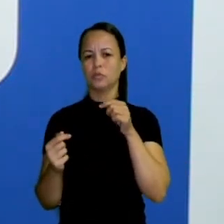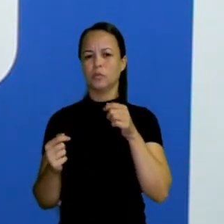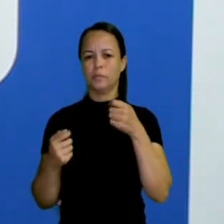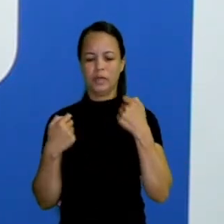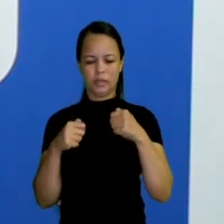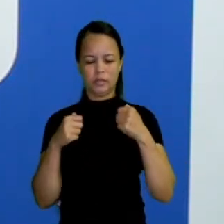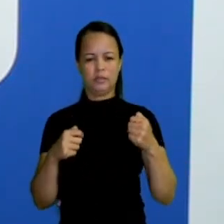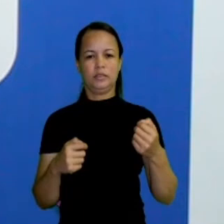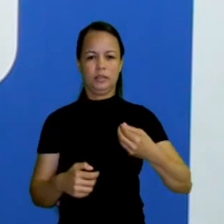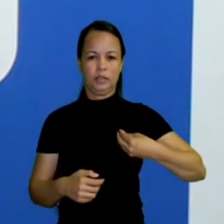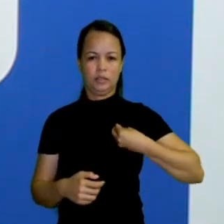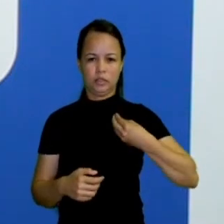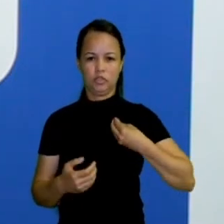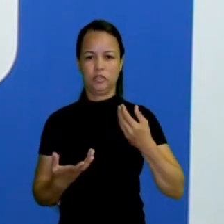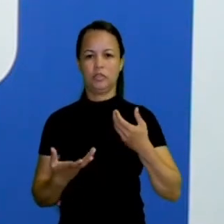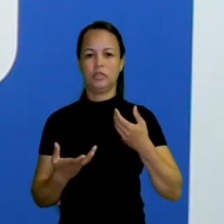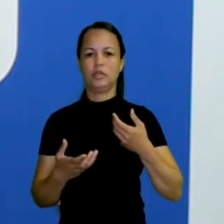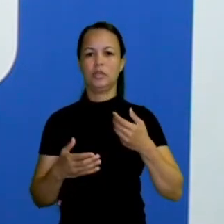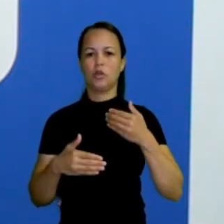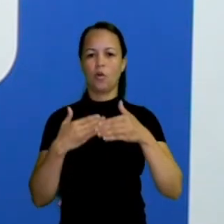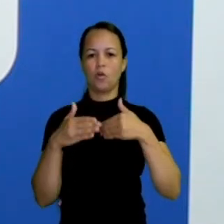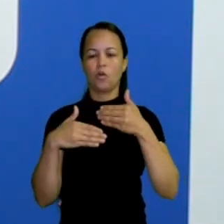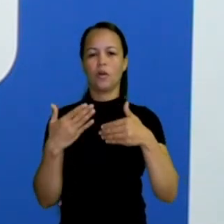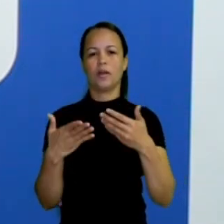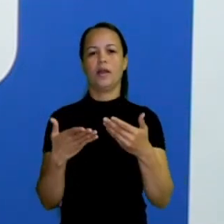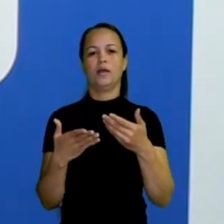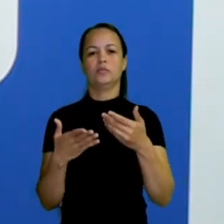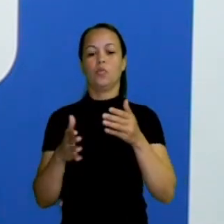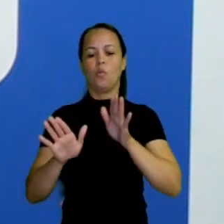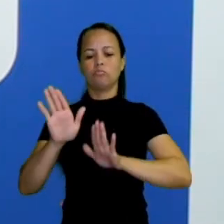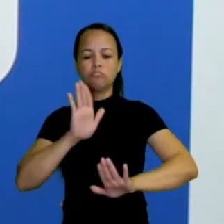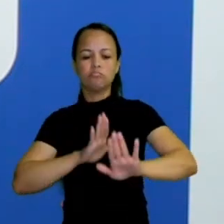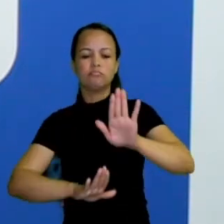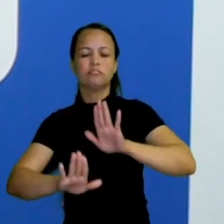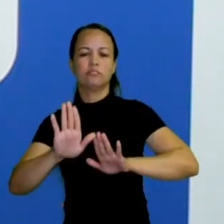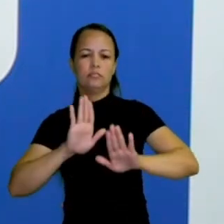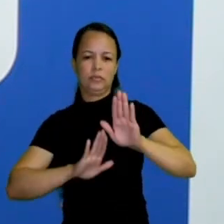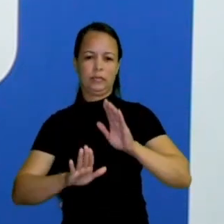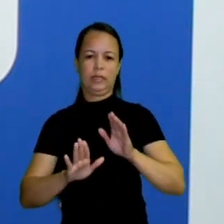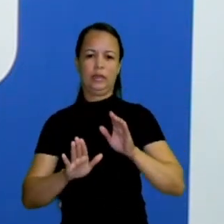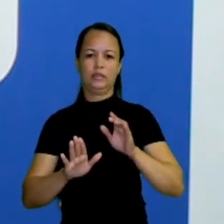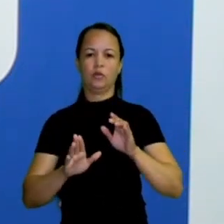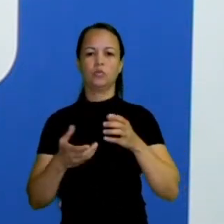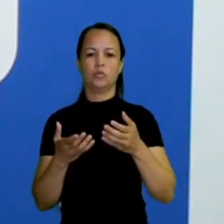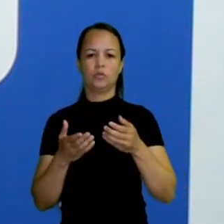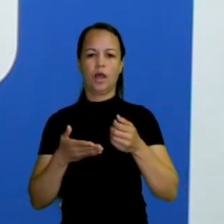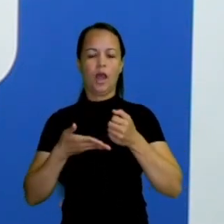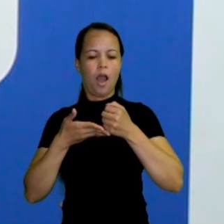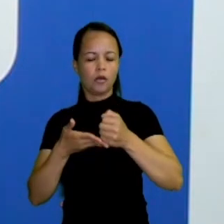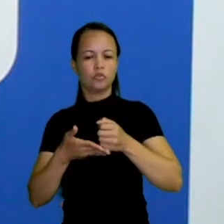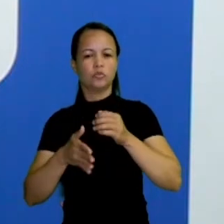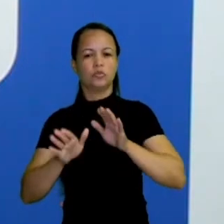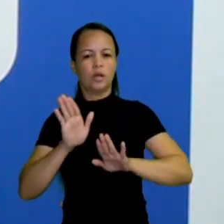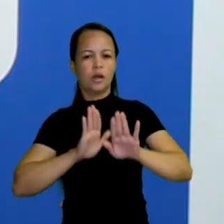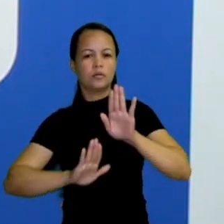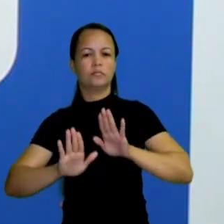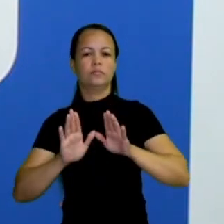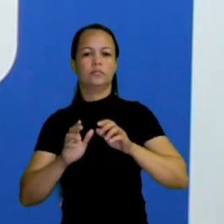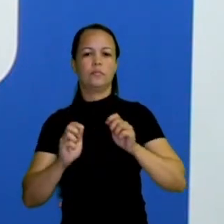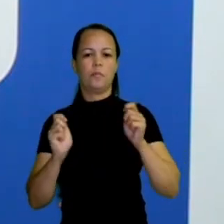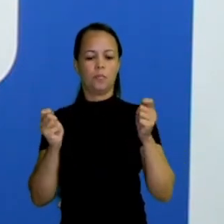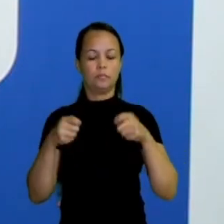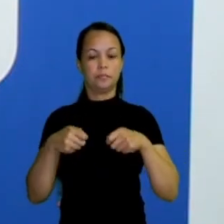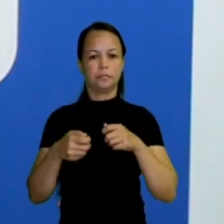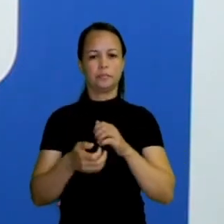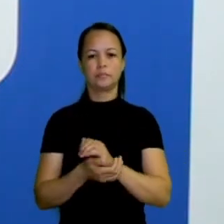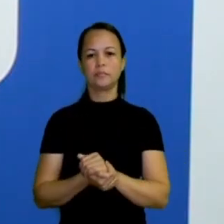ser colocado de qual forma? Com cuidados, então toda a precaução possível. Por quê? O que nós temos